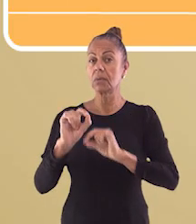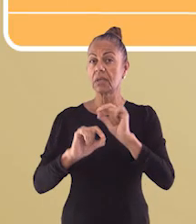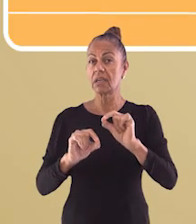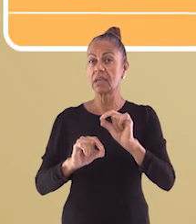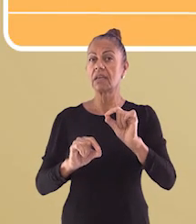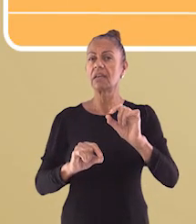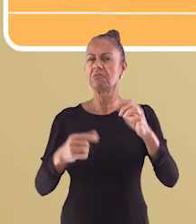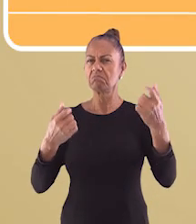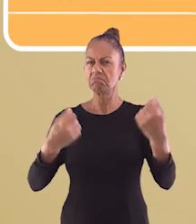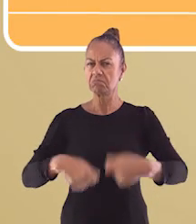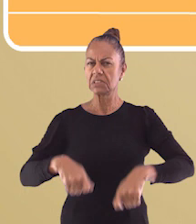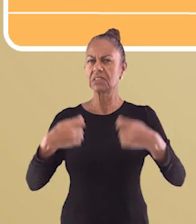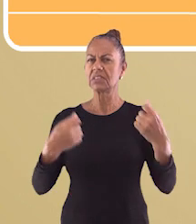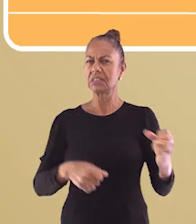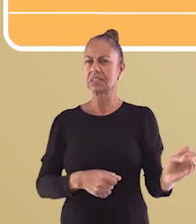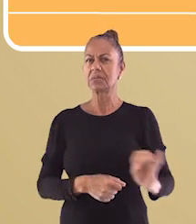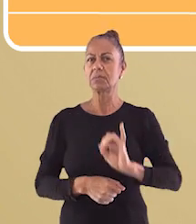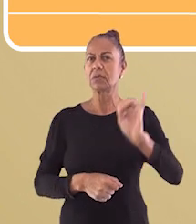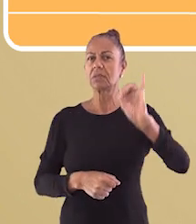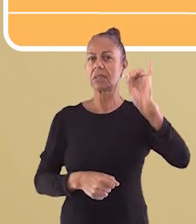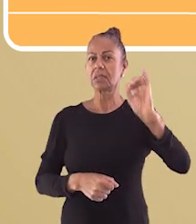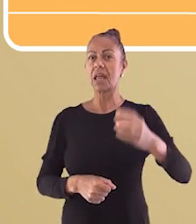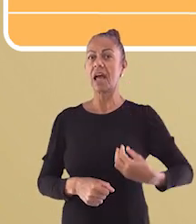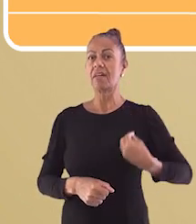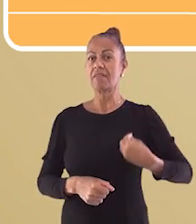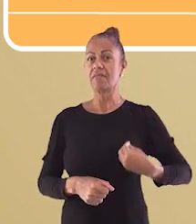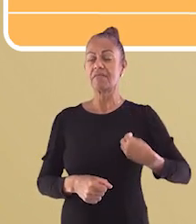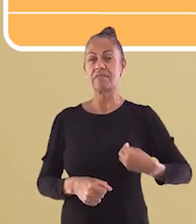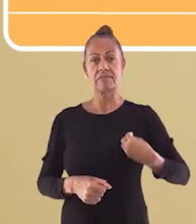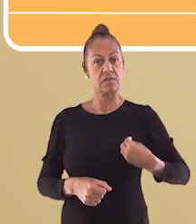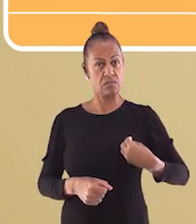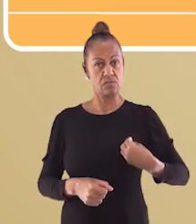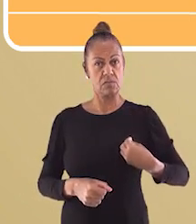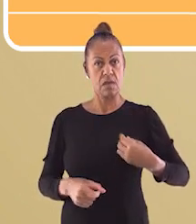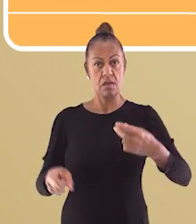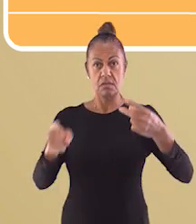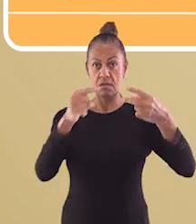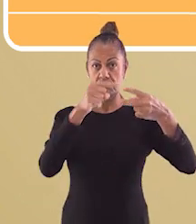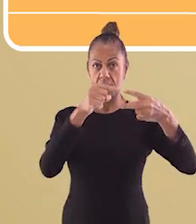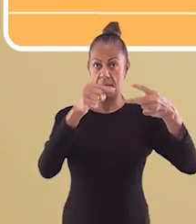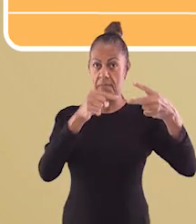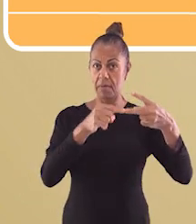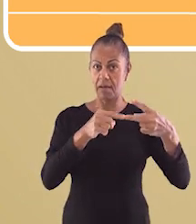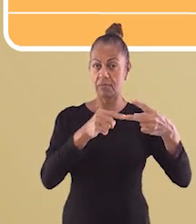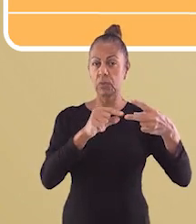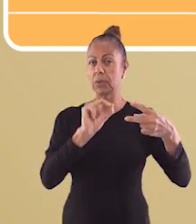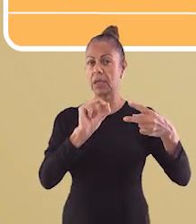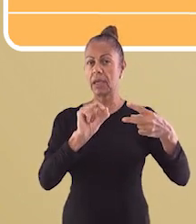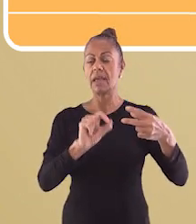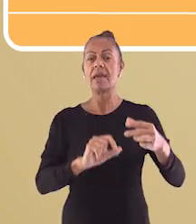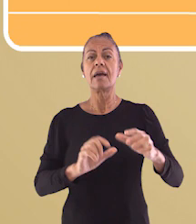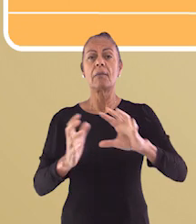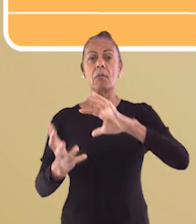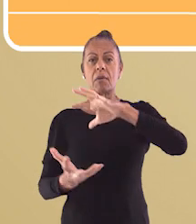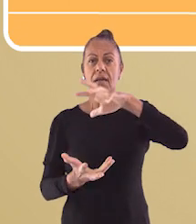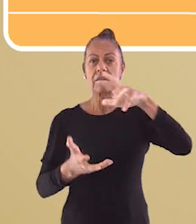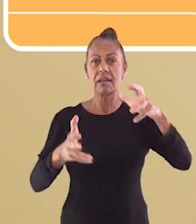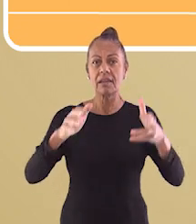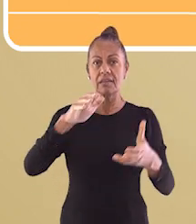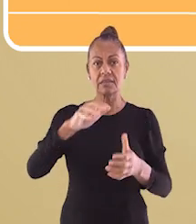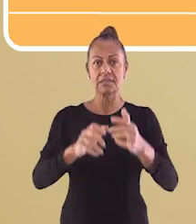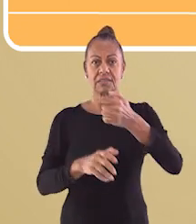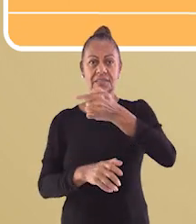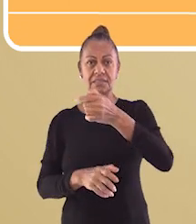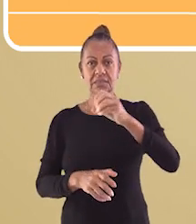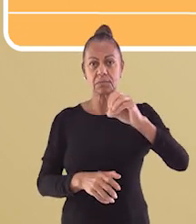sempre foi um recurso necessário, né, na vida em amplos sentidos. A gente tem 70% do planeta coberto